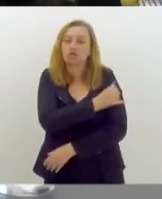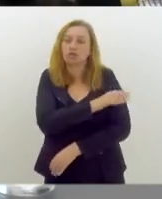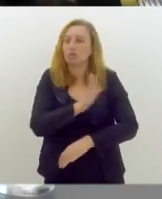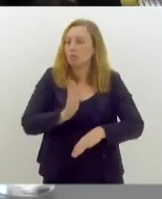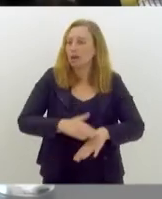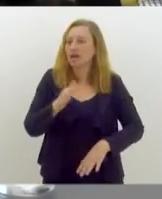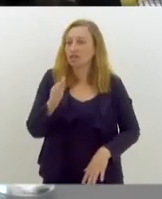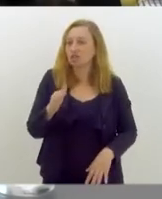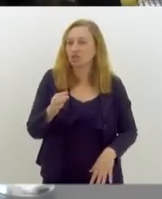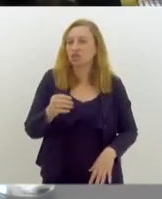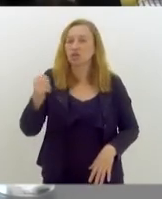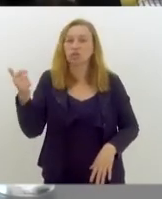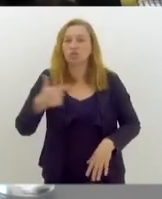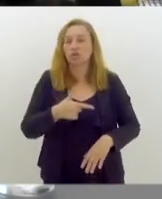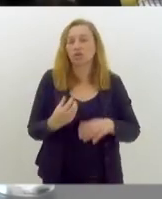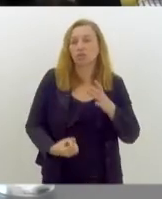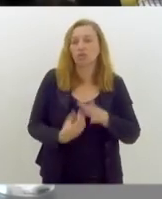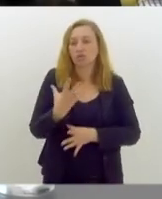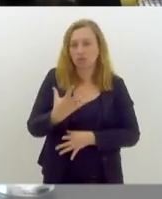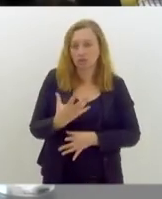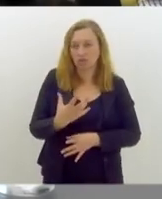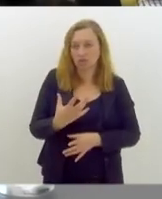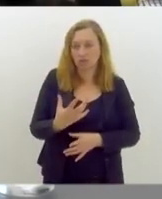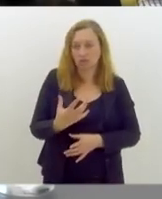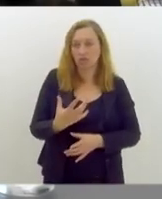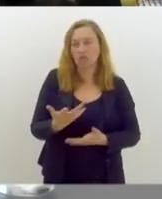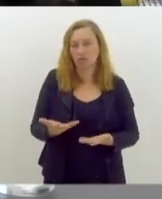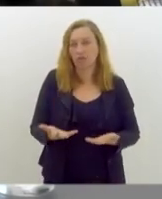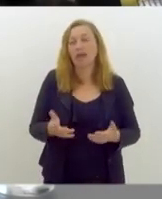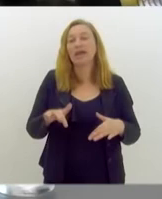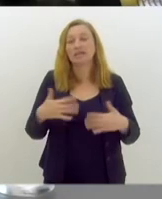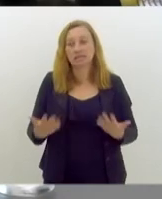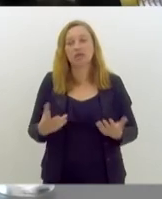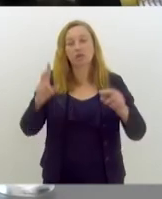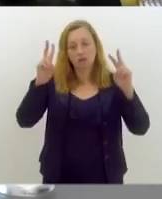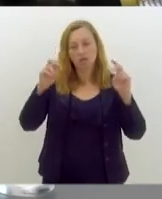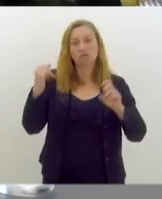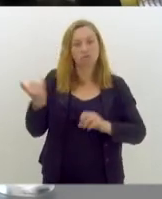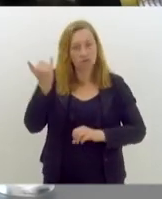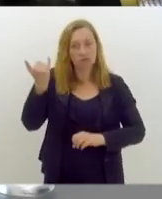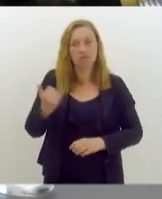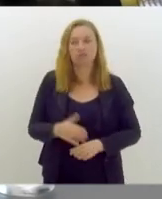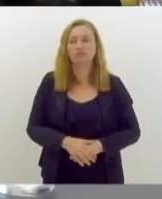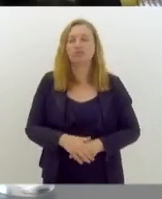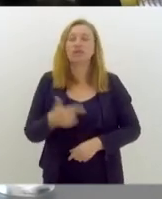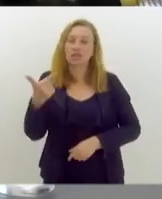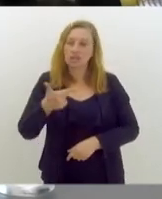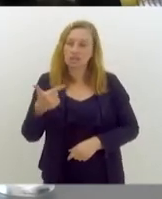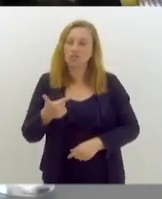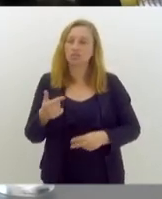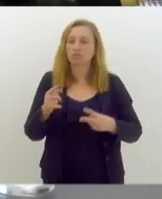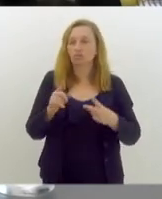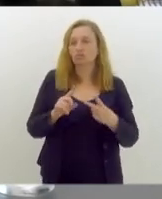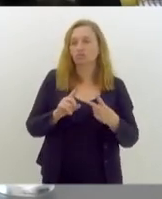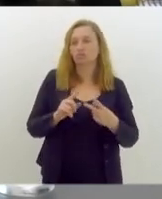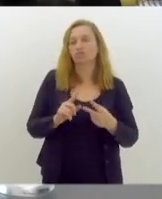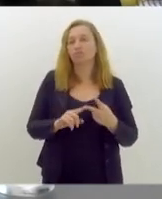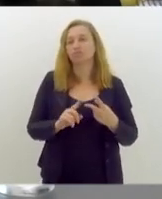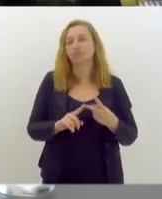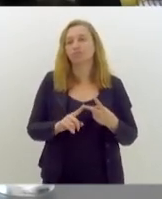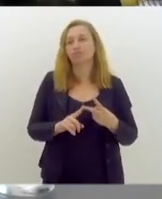mais do que pode produzir o regime de recuperação fiscal propriamente dito então isso parece uma questão muito importante e a segunda questão